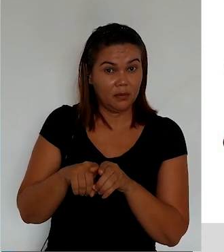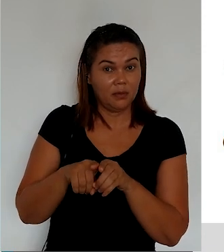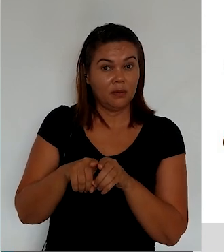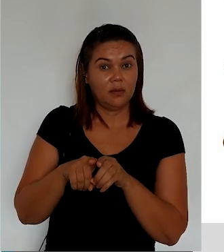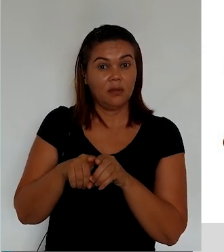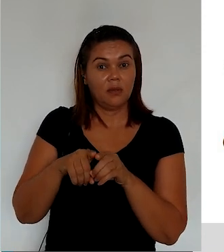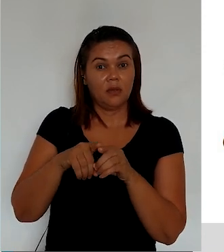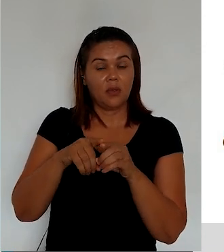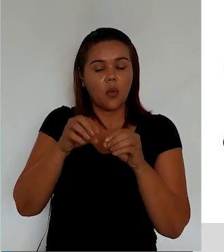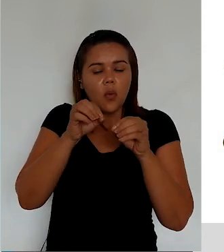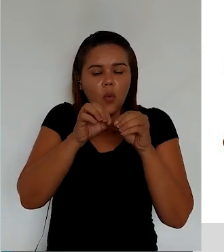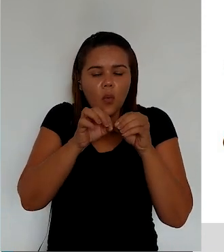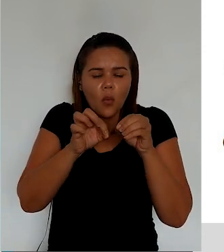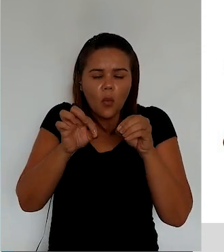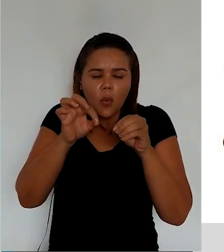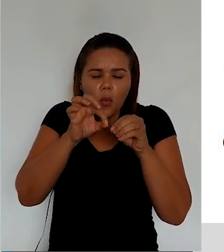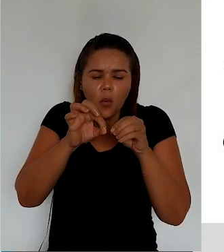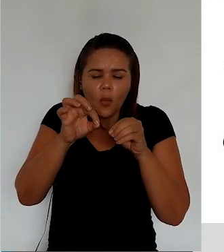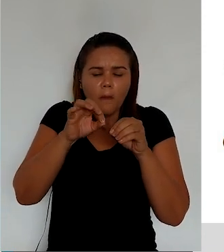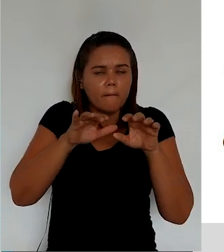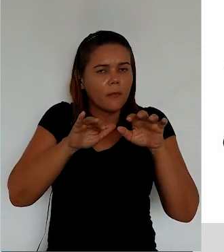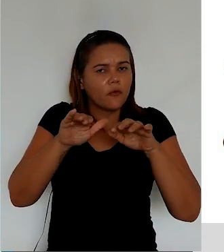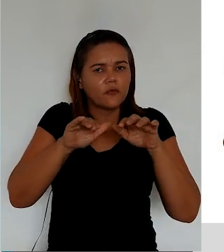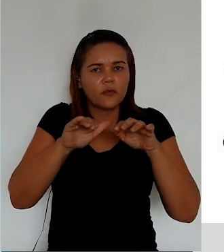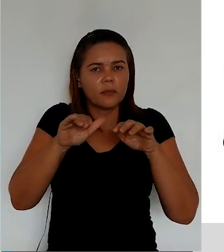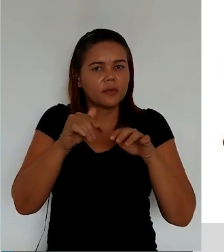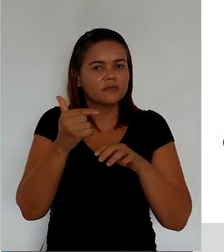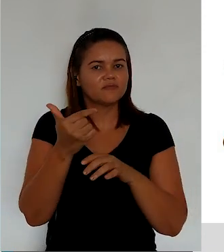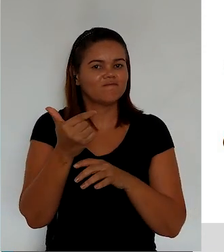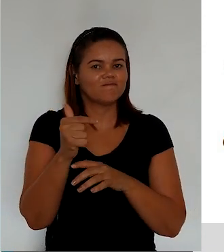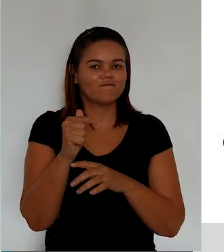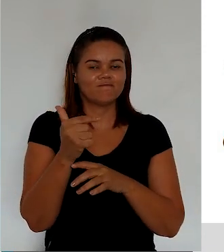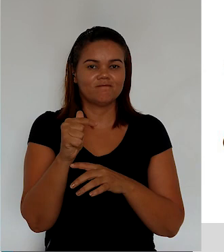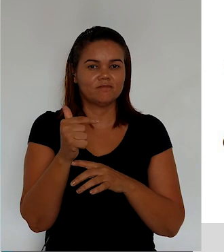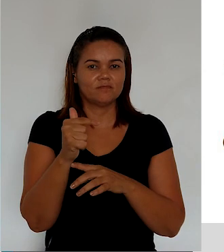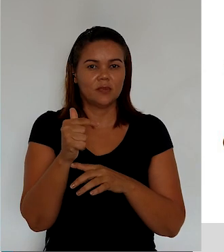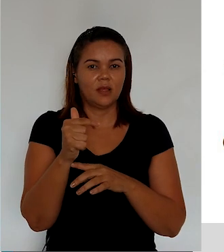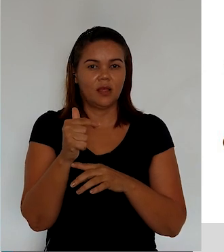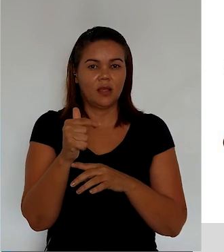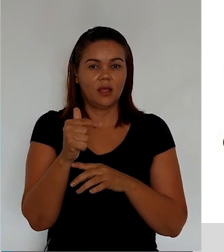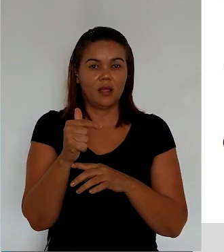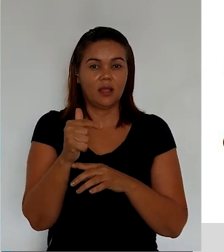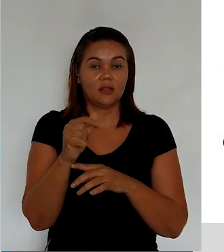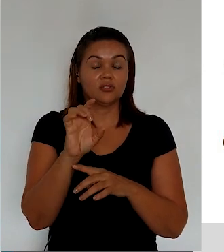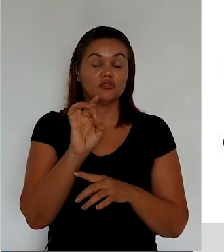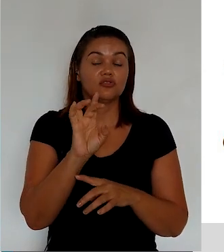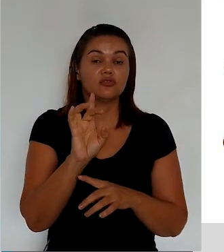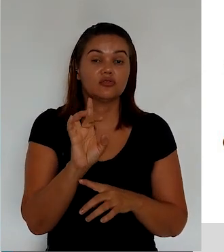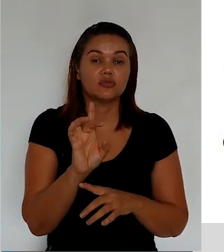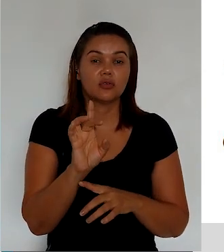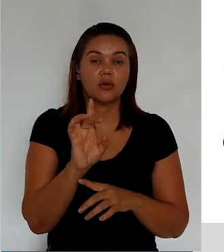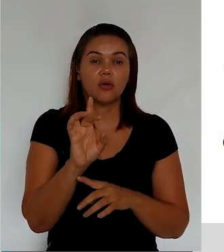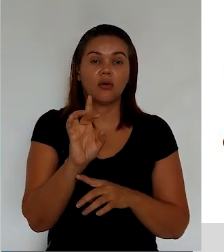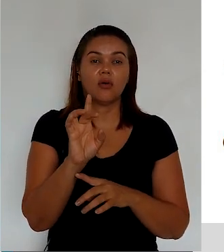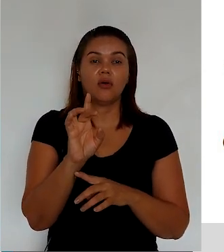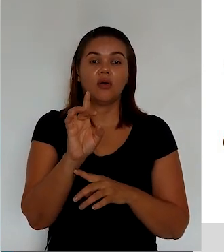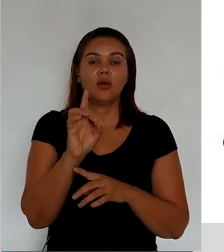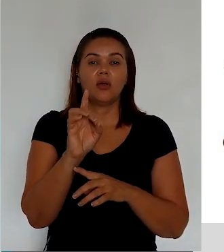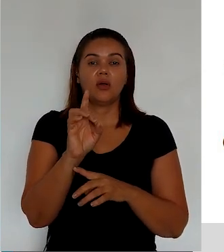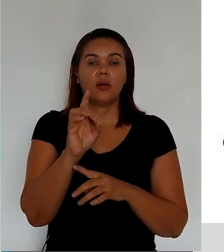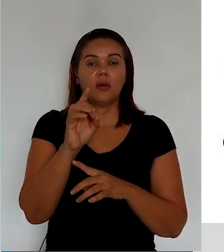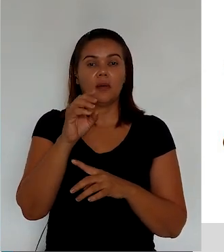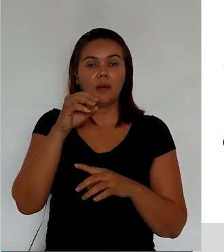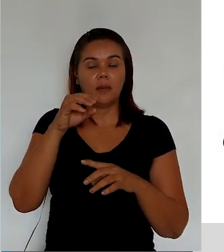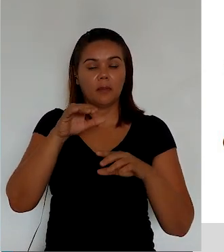movimentação, sendo uma exceção à regra de que microvilos movimentam-se